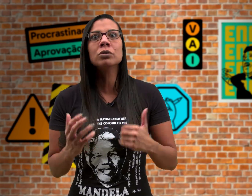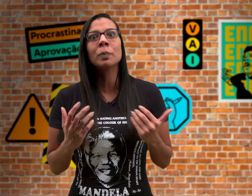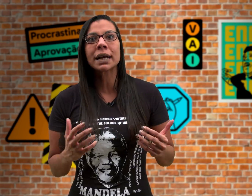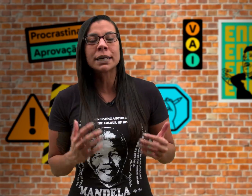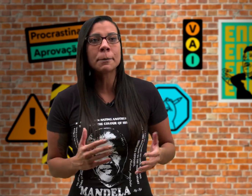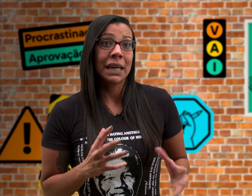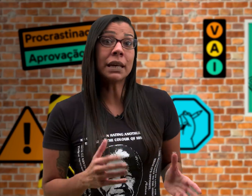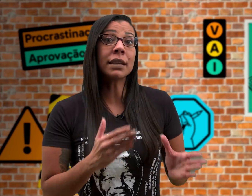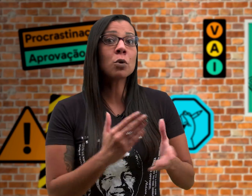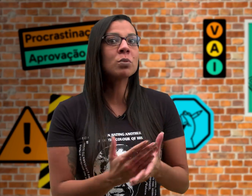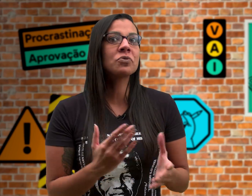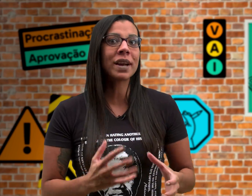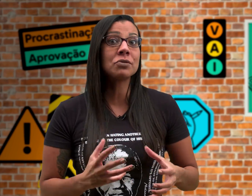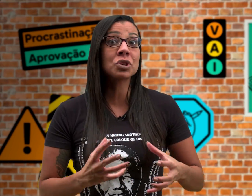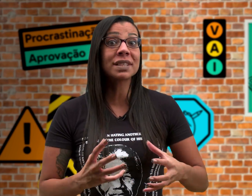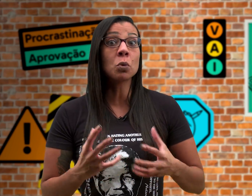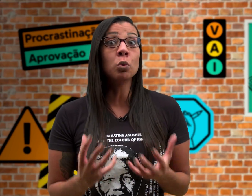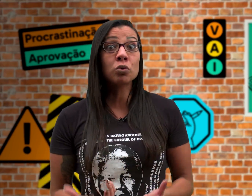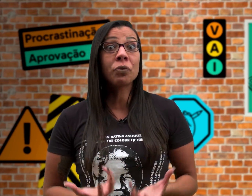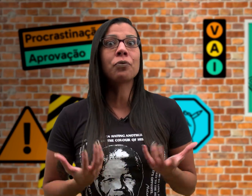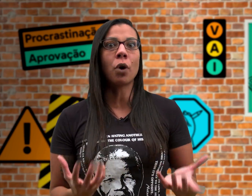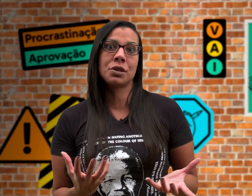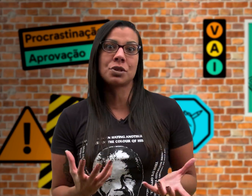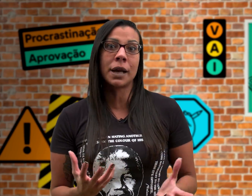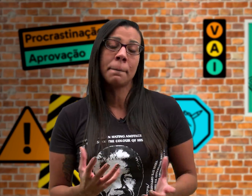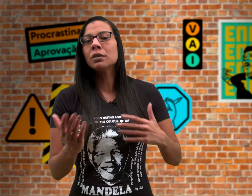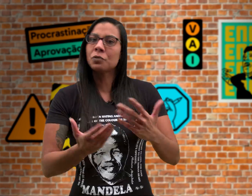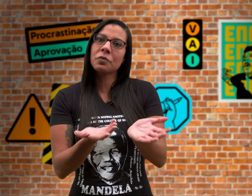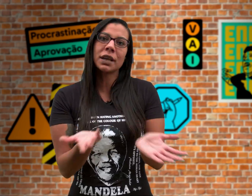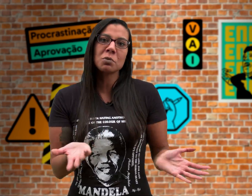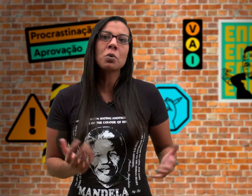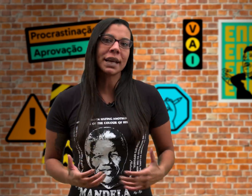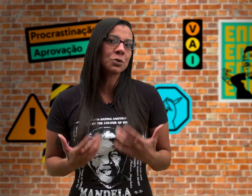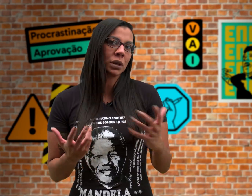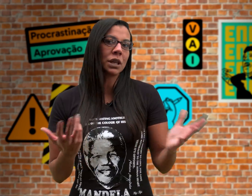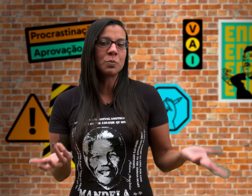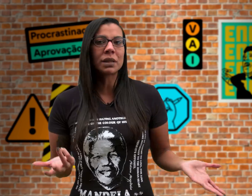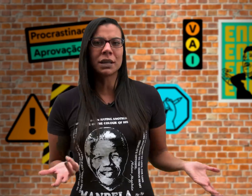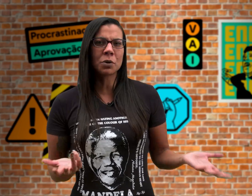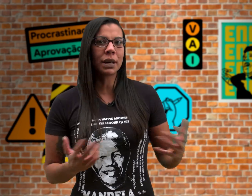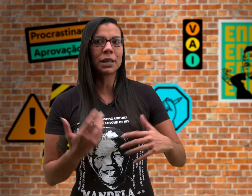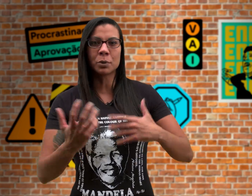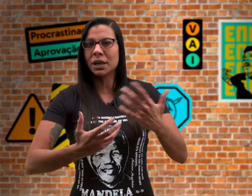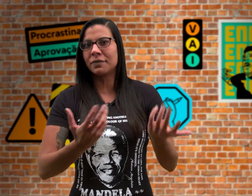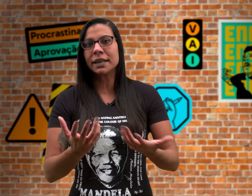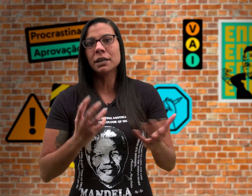É muito bacana e ele tem algumas frases que são muito fortes, né? Não vou falar no meu clássico inglês